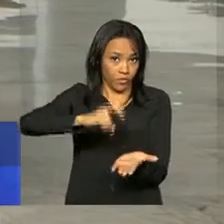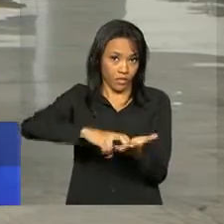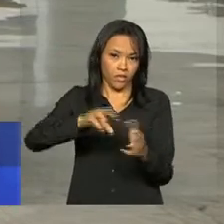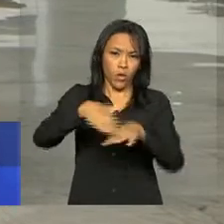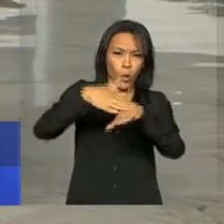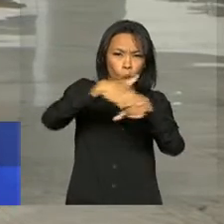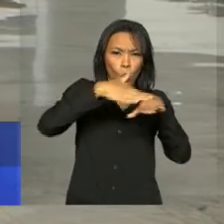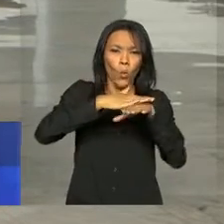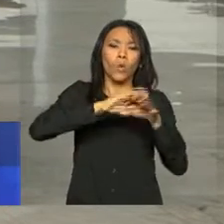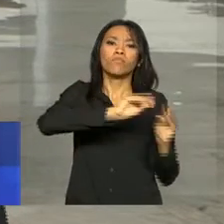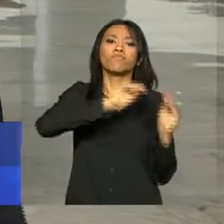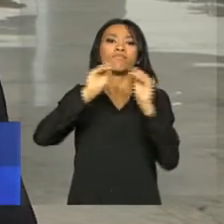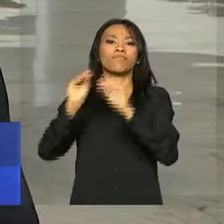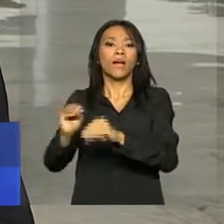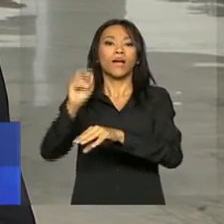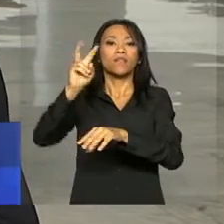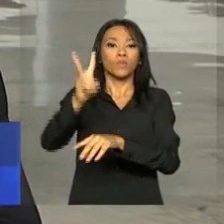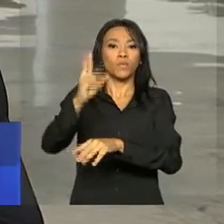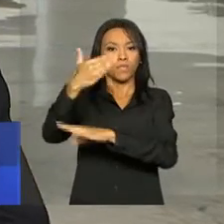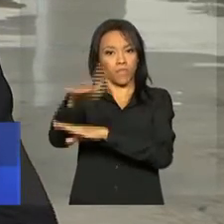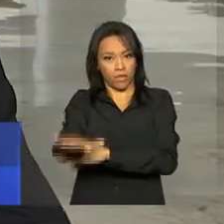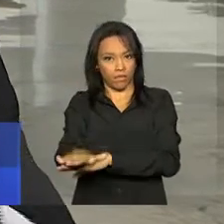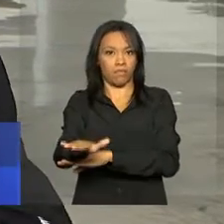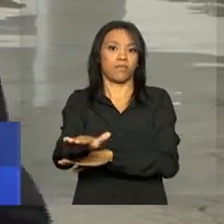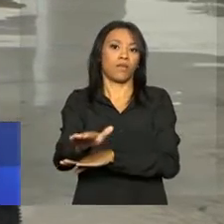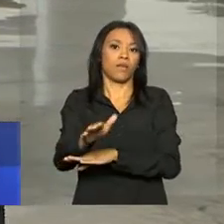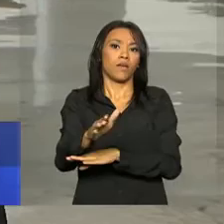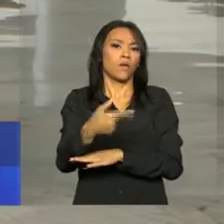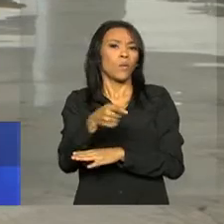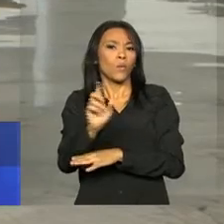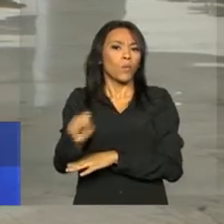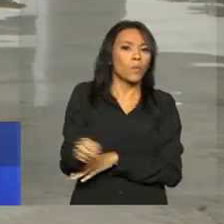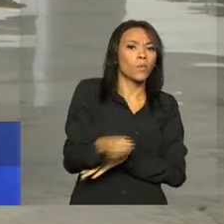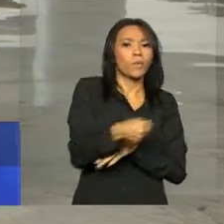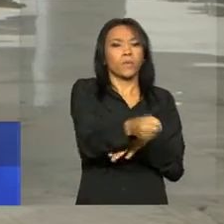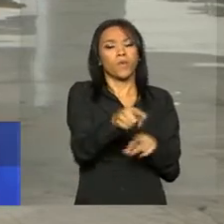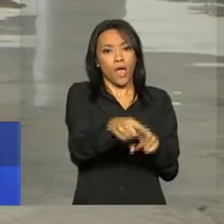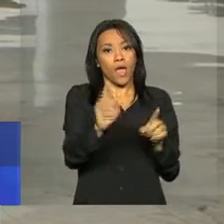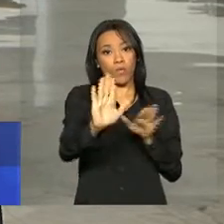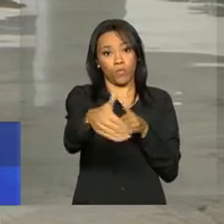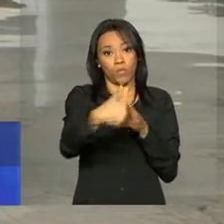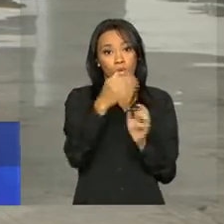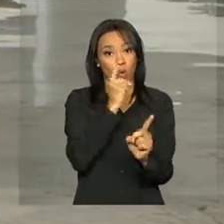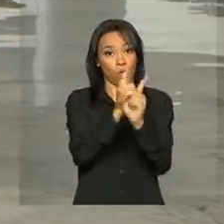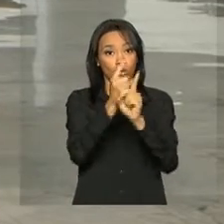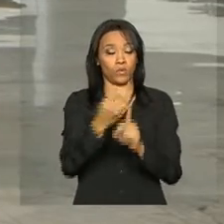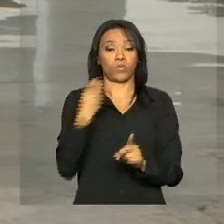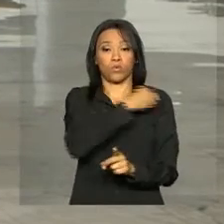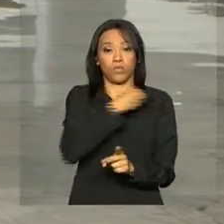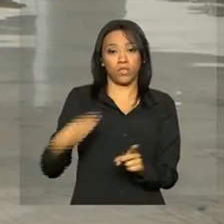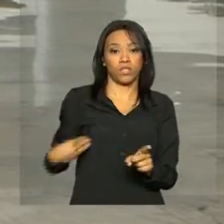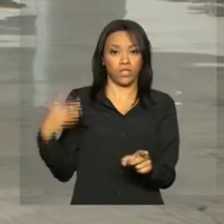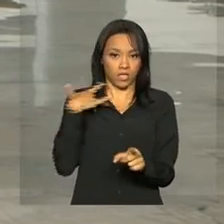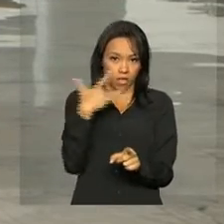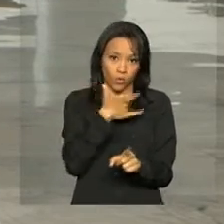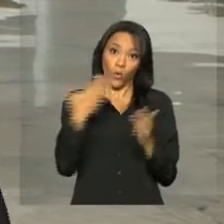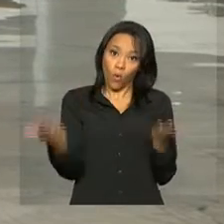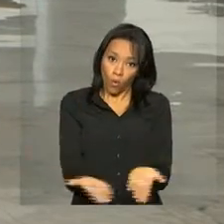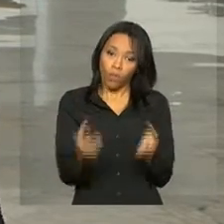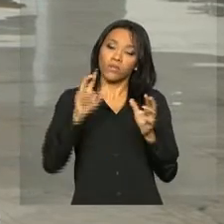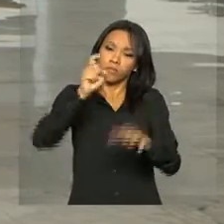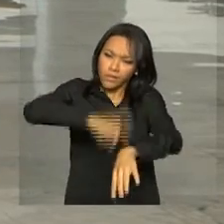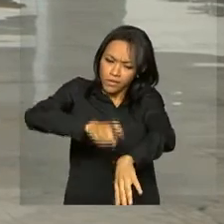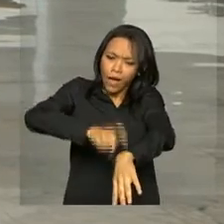duas e meia da tarde em nono lugar entrou uma um encontro com o ministro da saúde marcelo castro com quem a presidenta está reunida